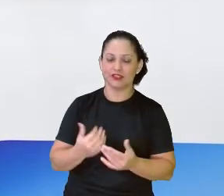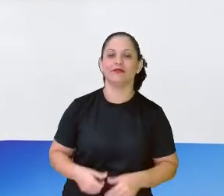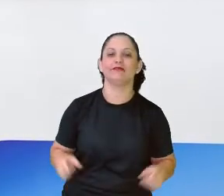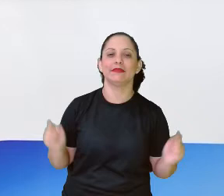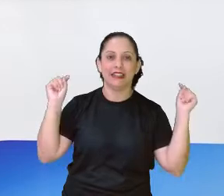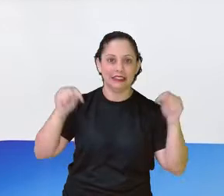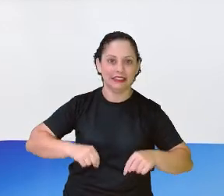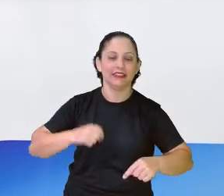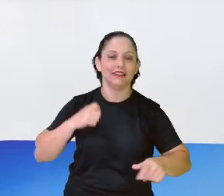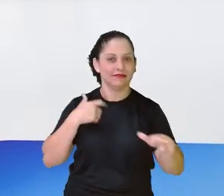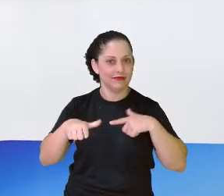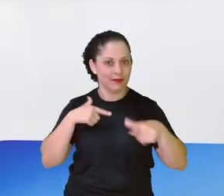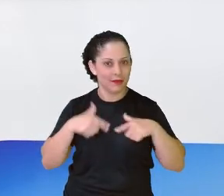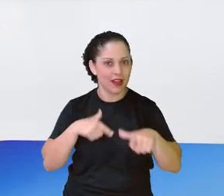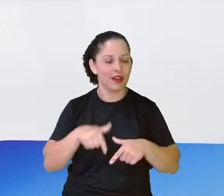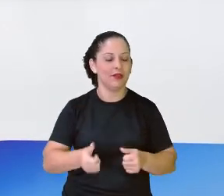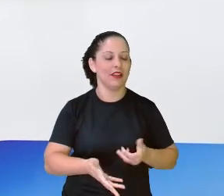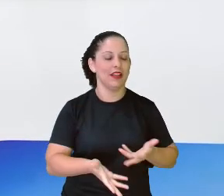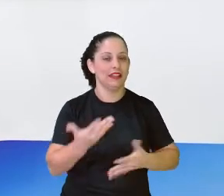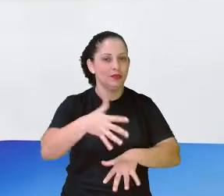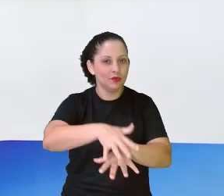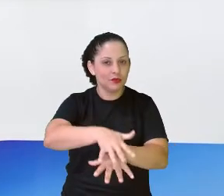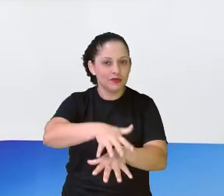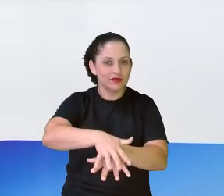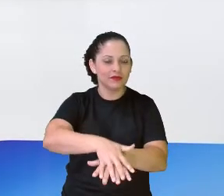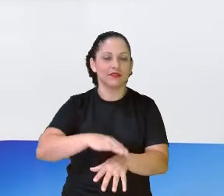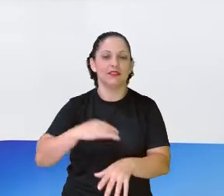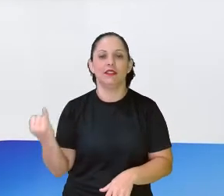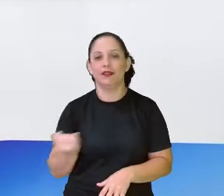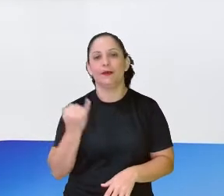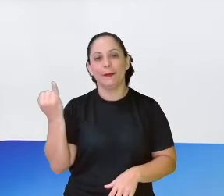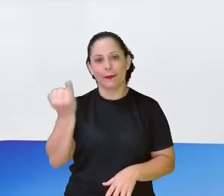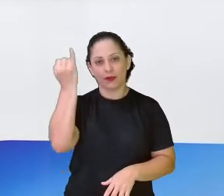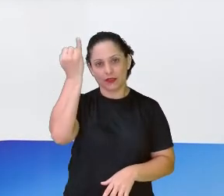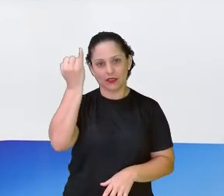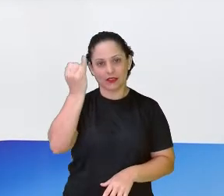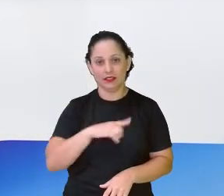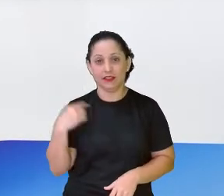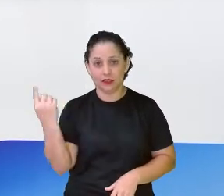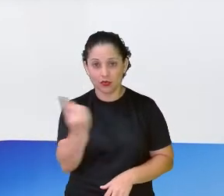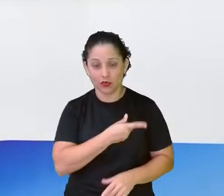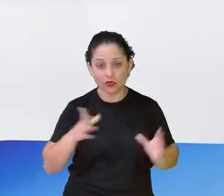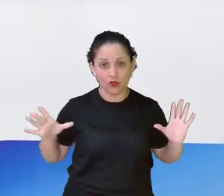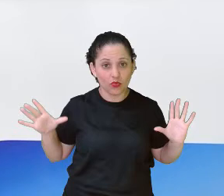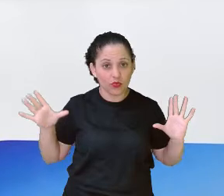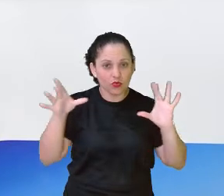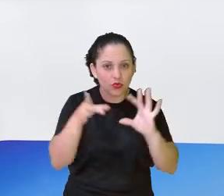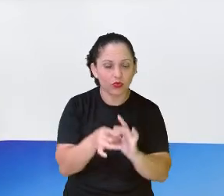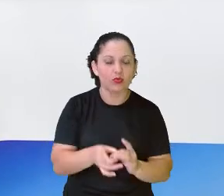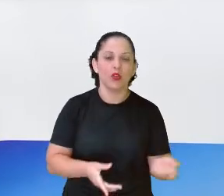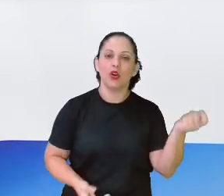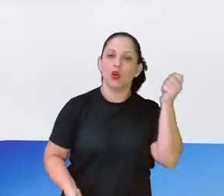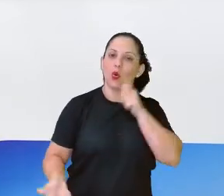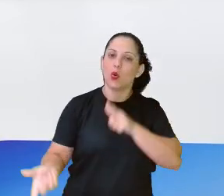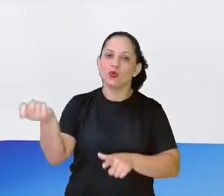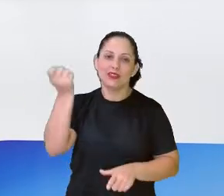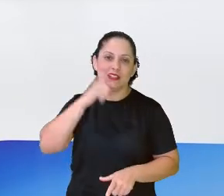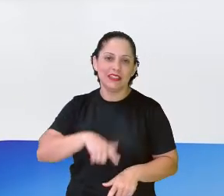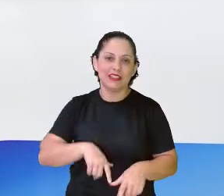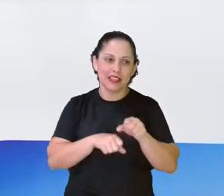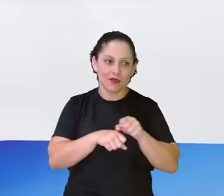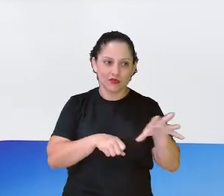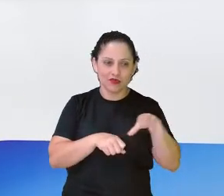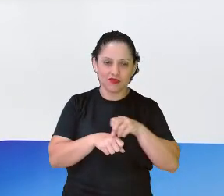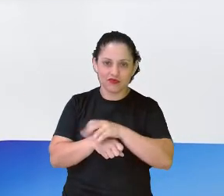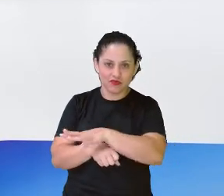Esse trabalho tão importante para a gente e que juntos, né, a gente consegue levar mais coisas, né,